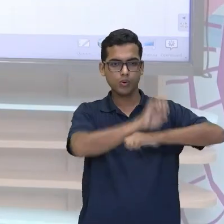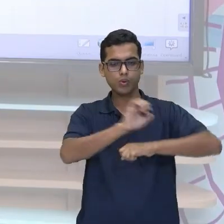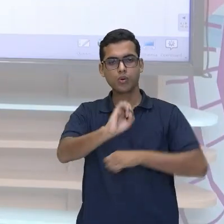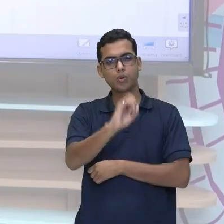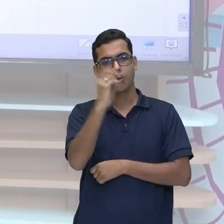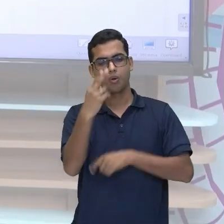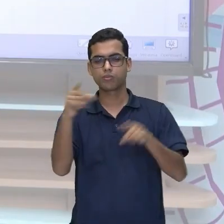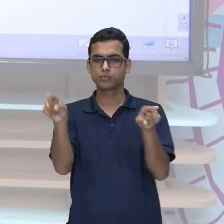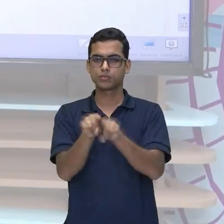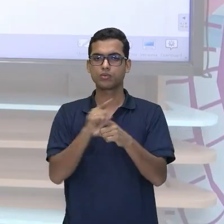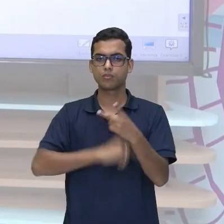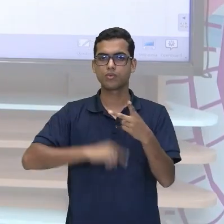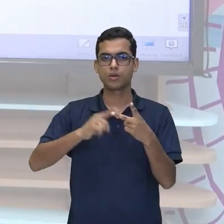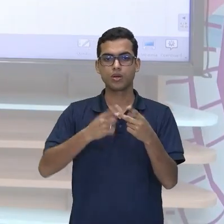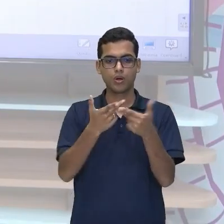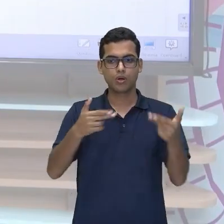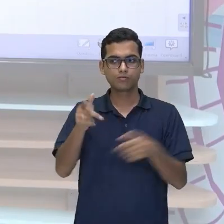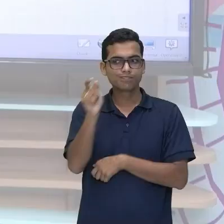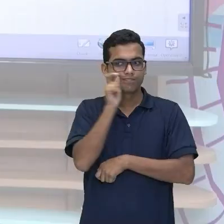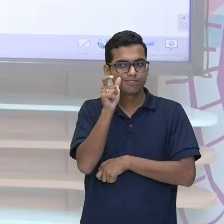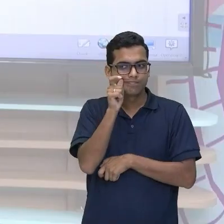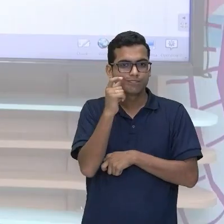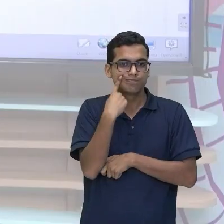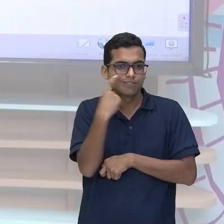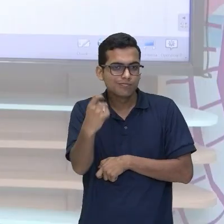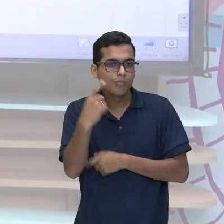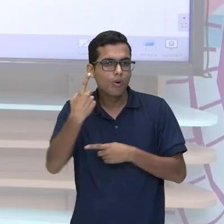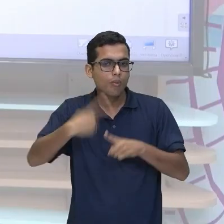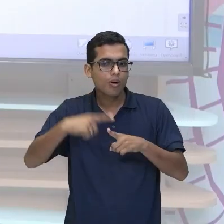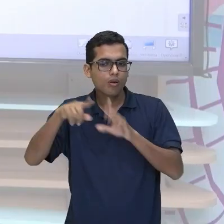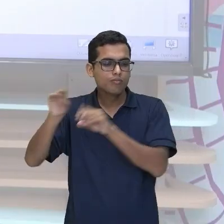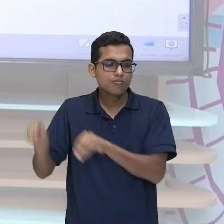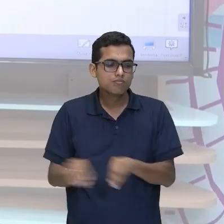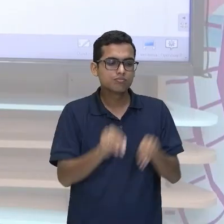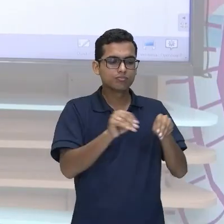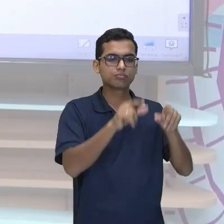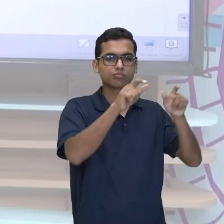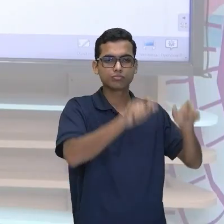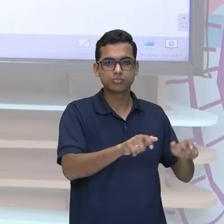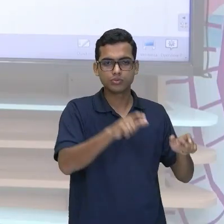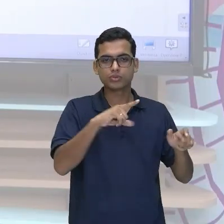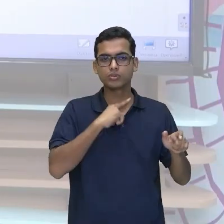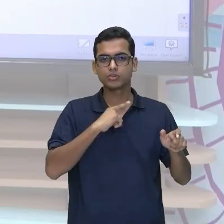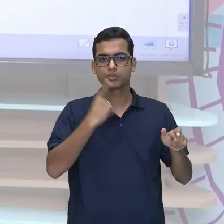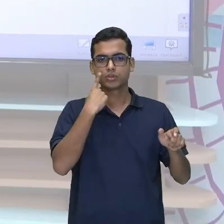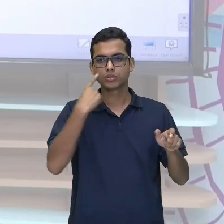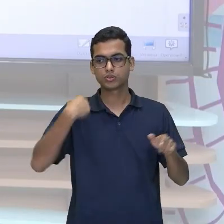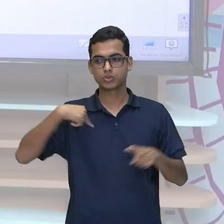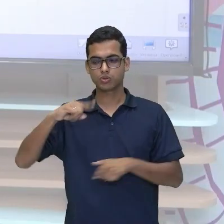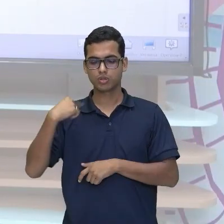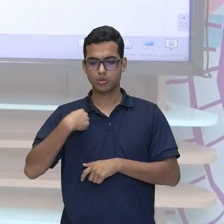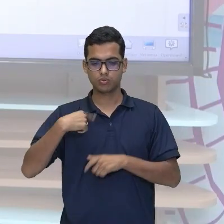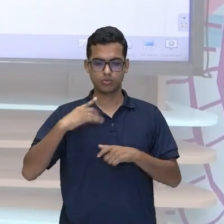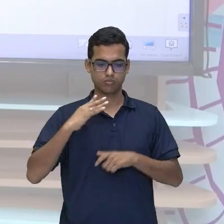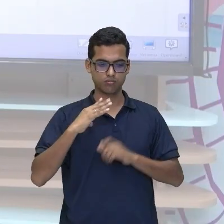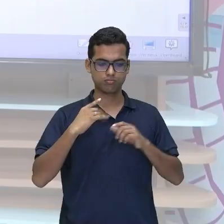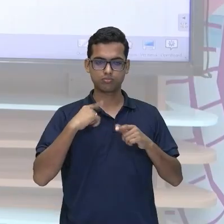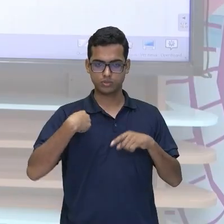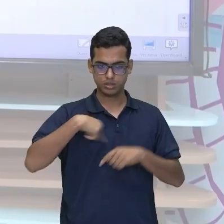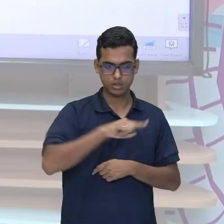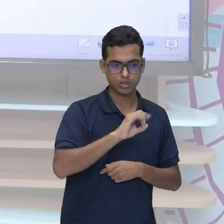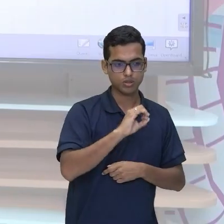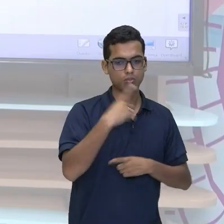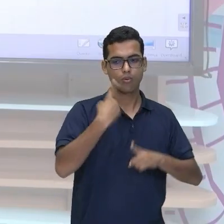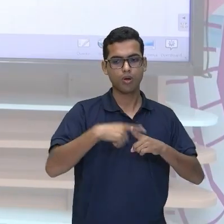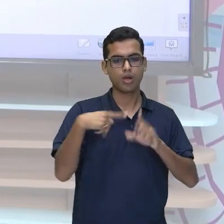vão atrair, né, as pessoas. Por que eu estou indo para um outro lugar? Por que eu estou saindo e por que eu estou indo? Né? O fator repulsivo e os